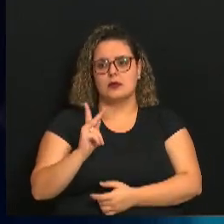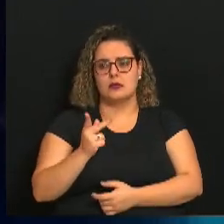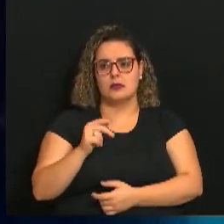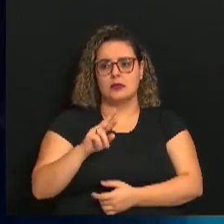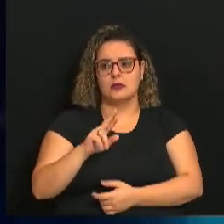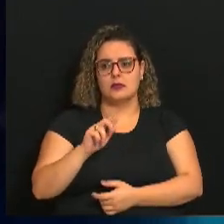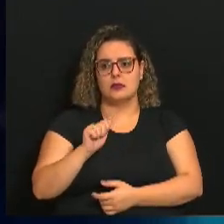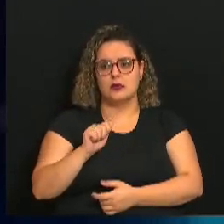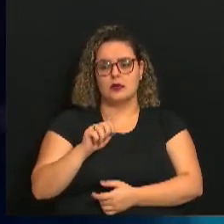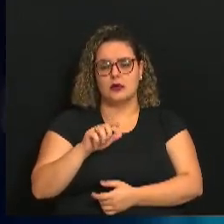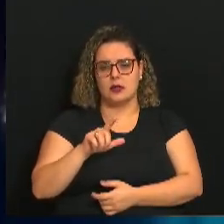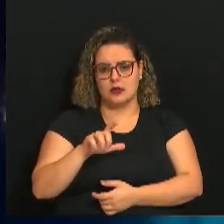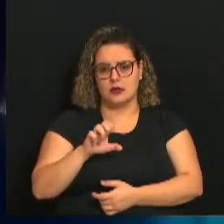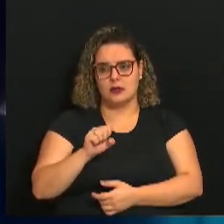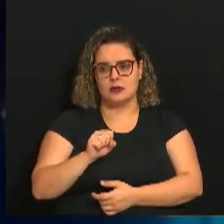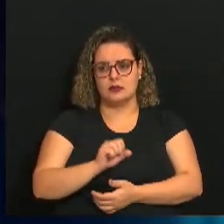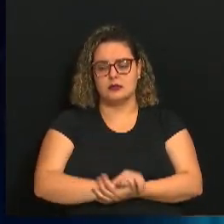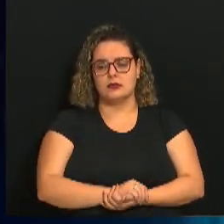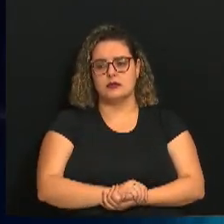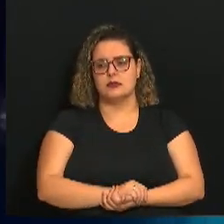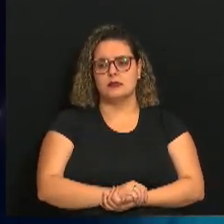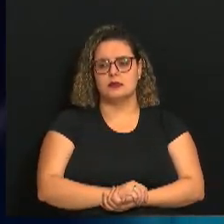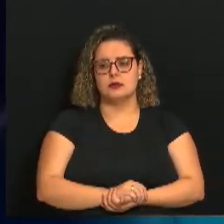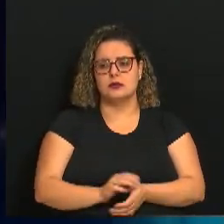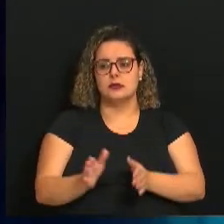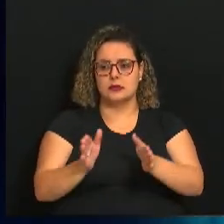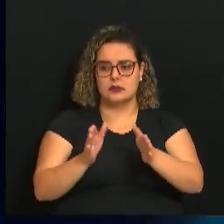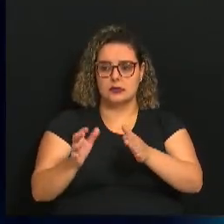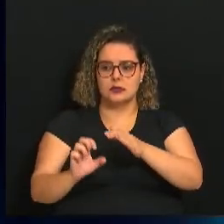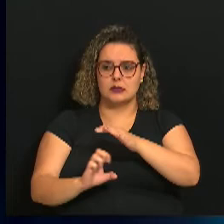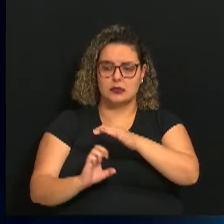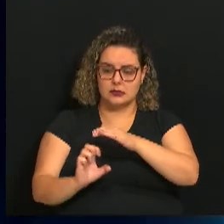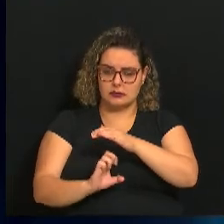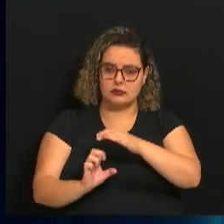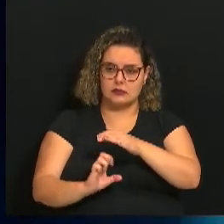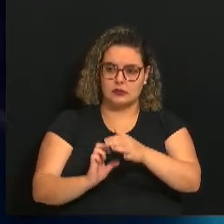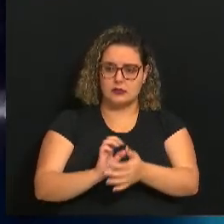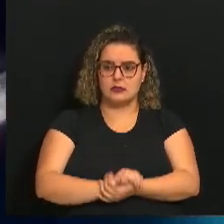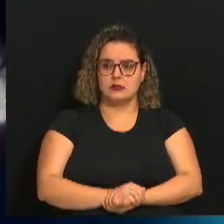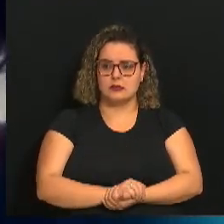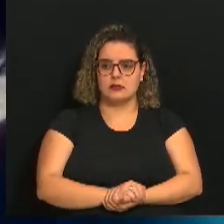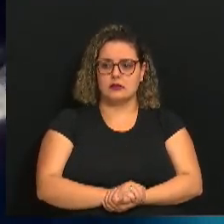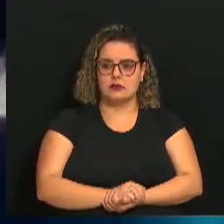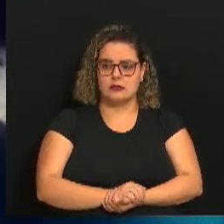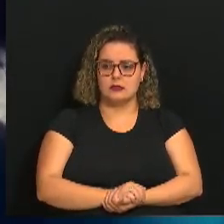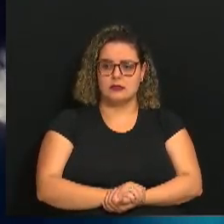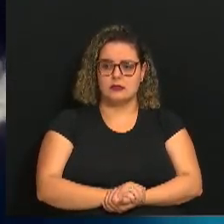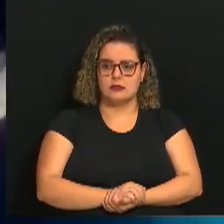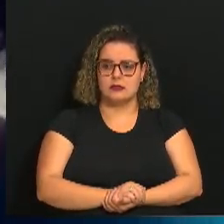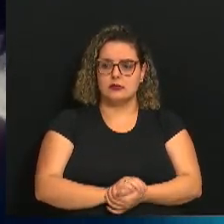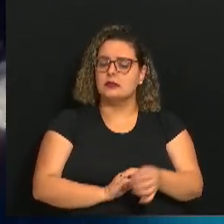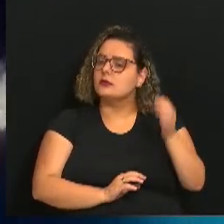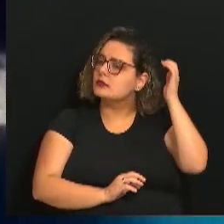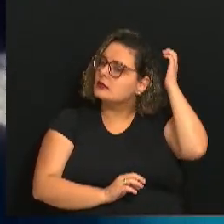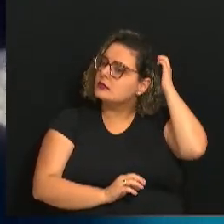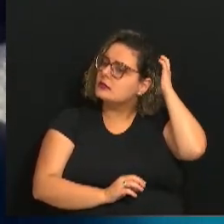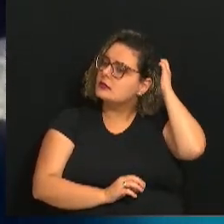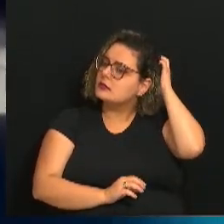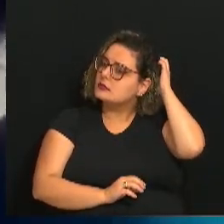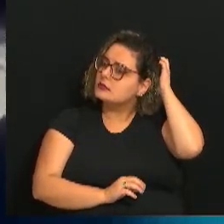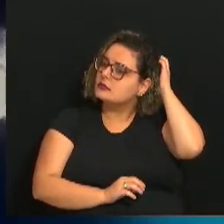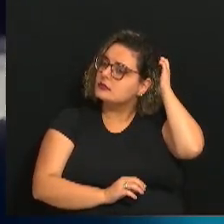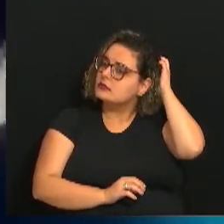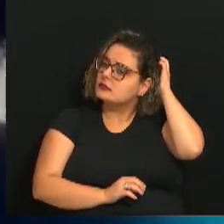coloca, que naquele momento a empresa estava em condição de assumir, né?